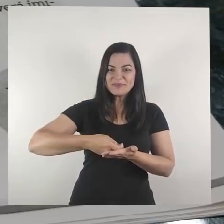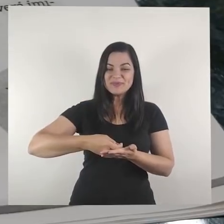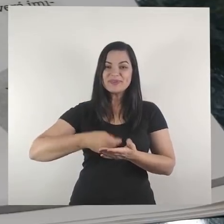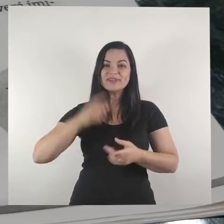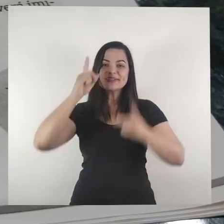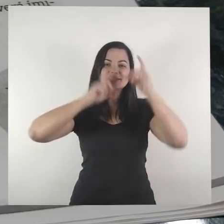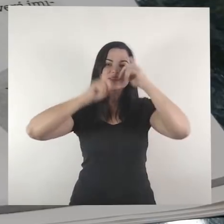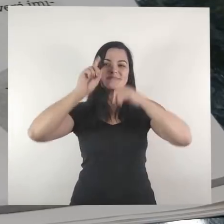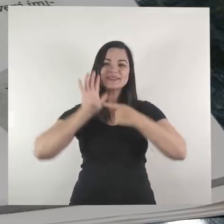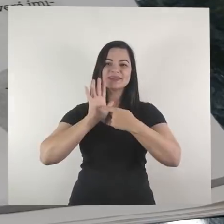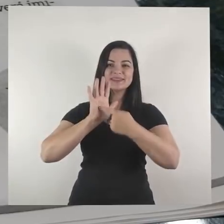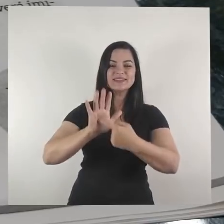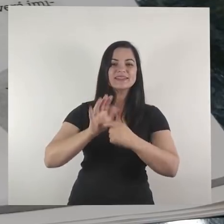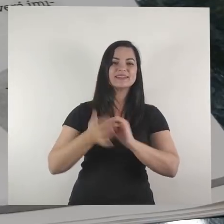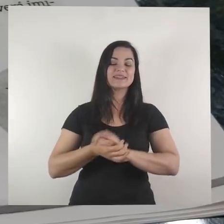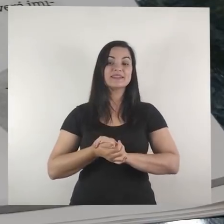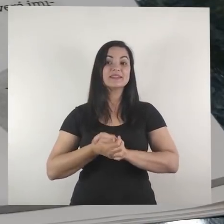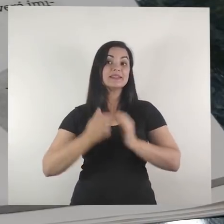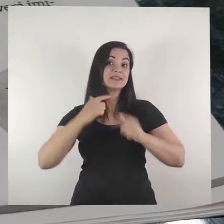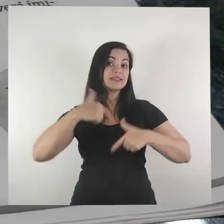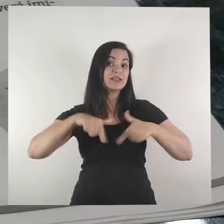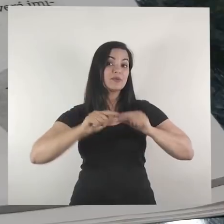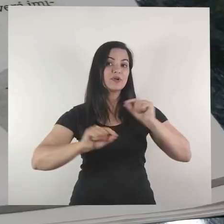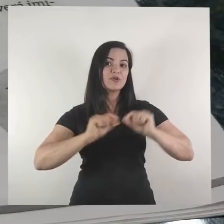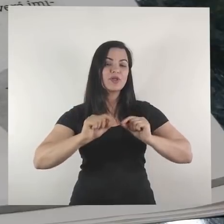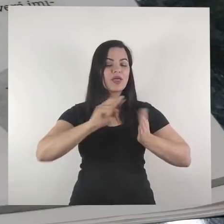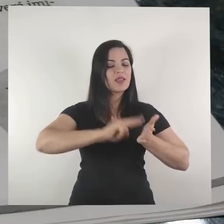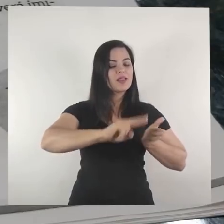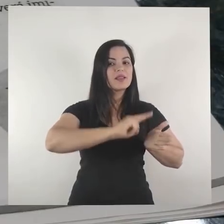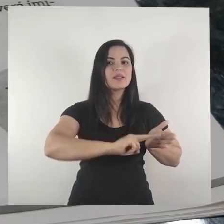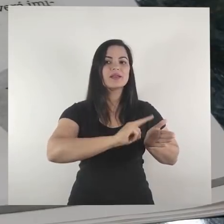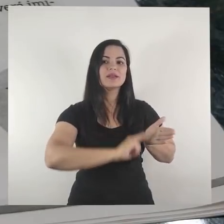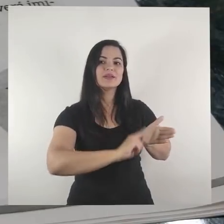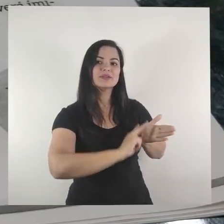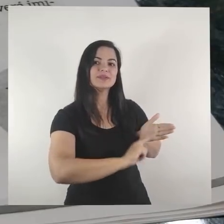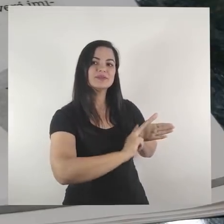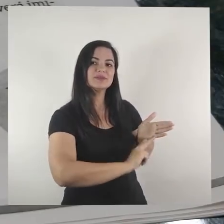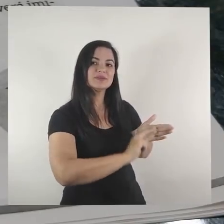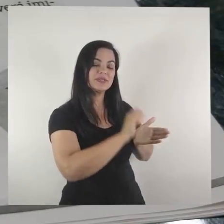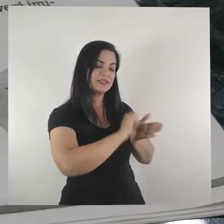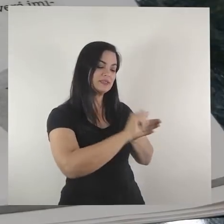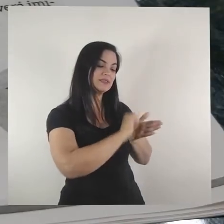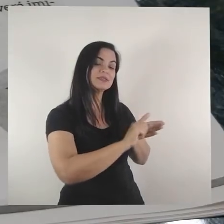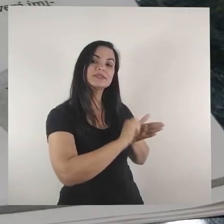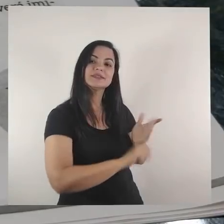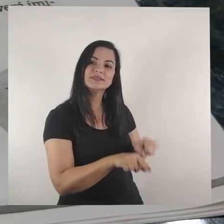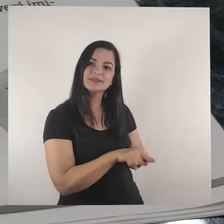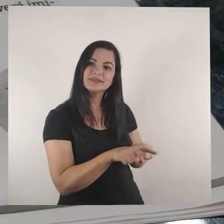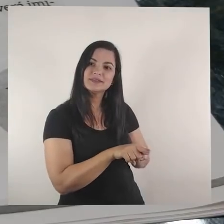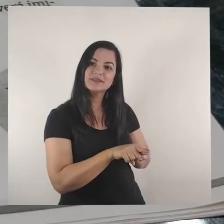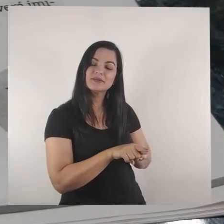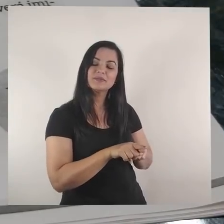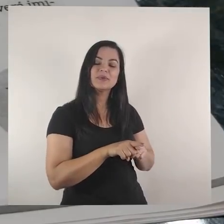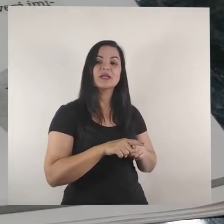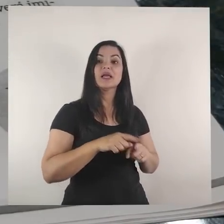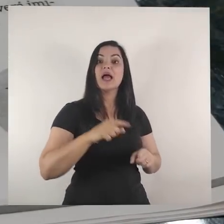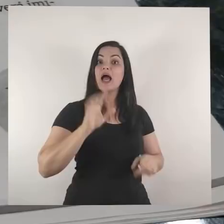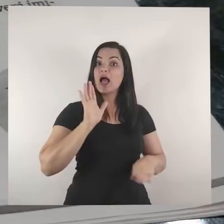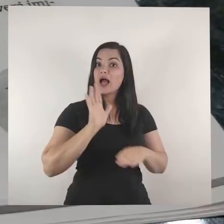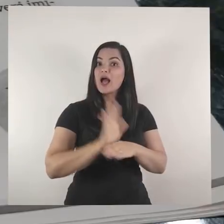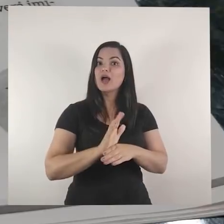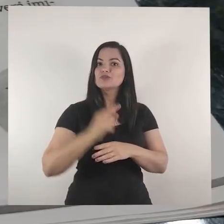trabalha a leitura e a escrita, porque fala do nome. Trabalha o jogo da memória, que ajuda no raciocínio